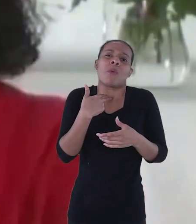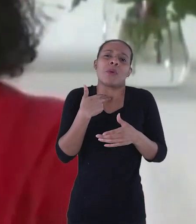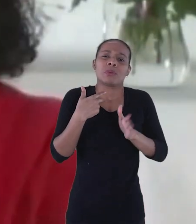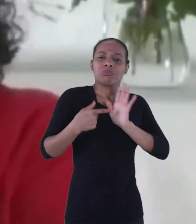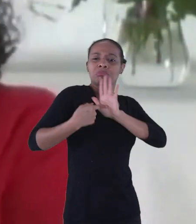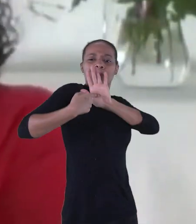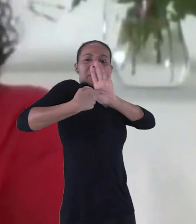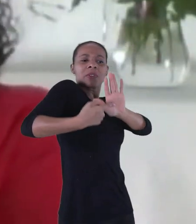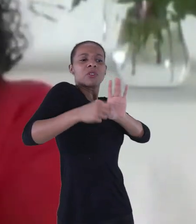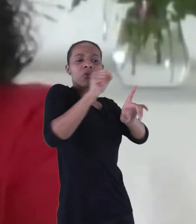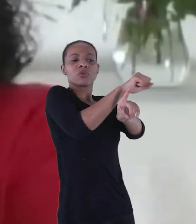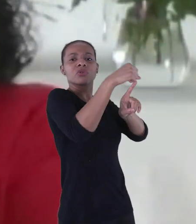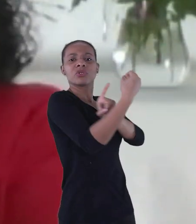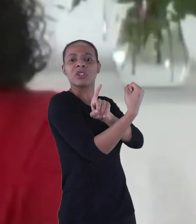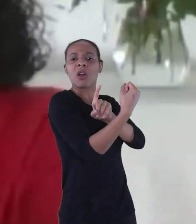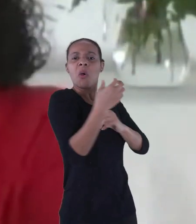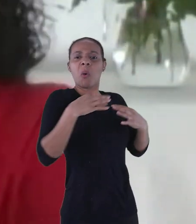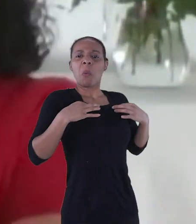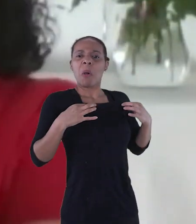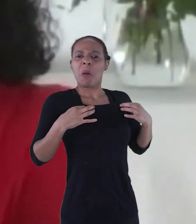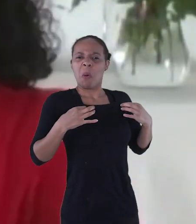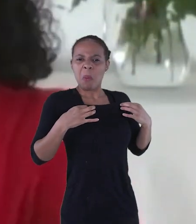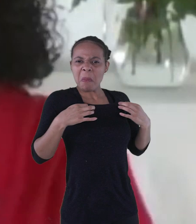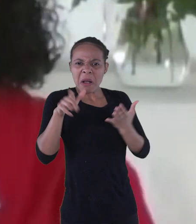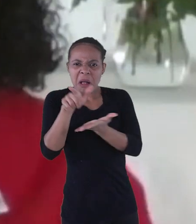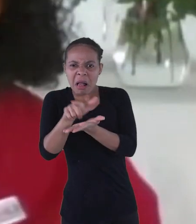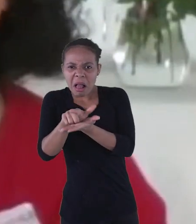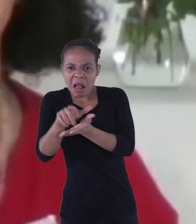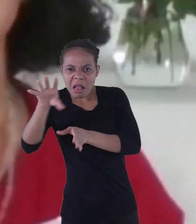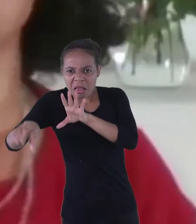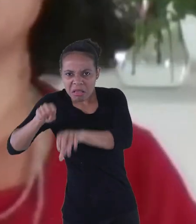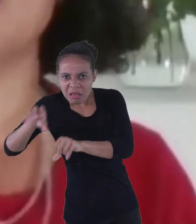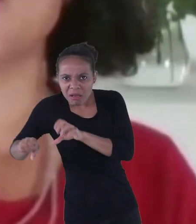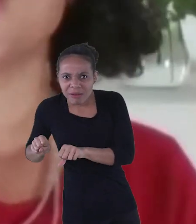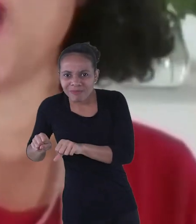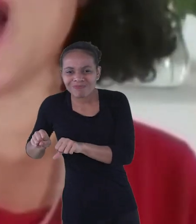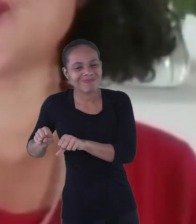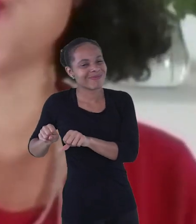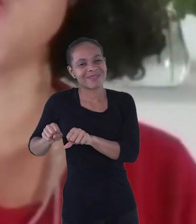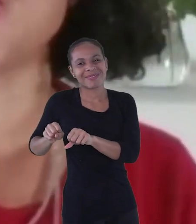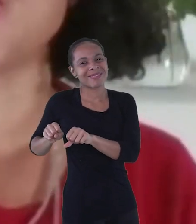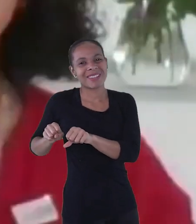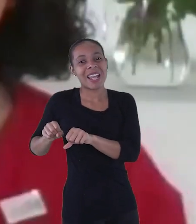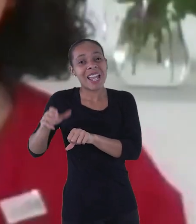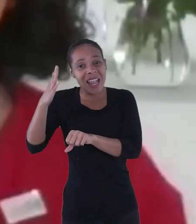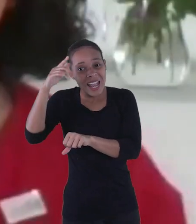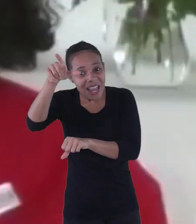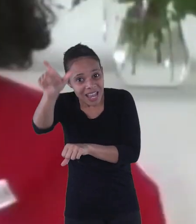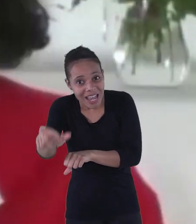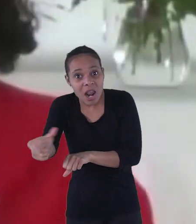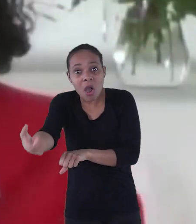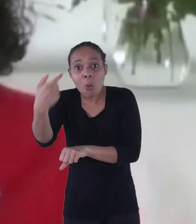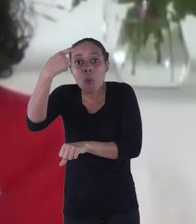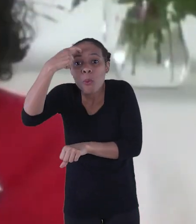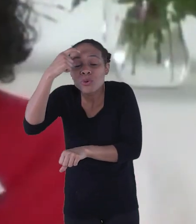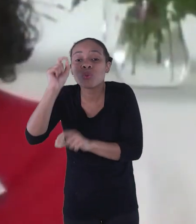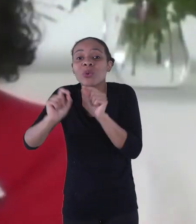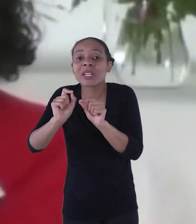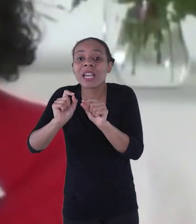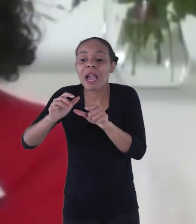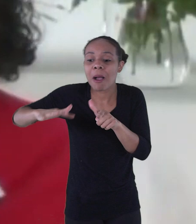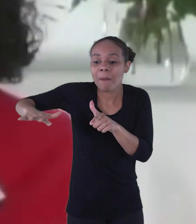roupa lambuda de catadeira. Ela sabe que há diferenças nesses espaços. Em Diário de Bitita, ela